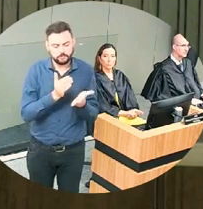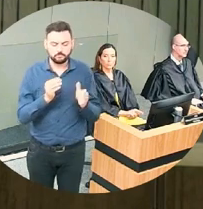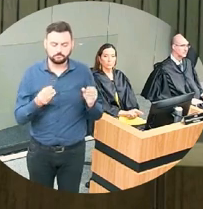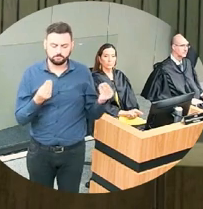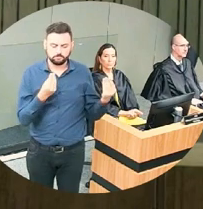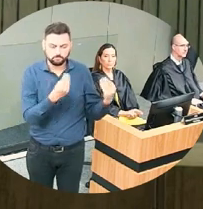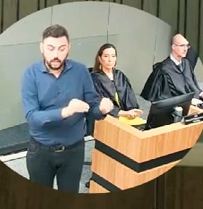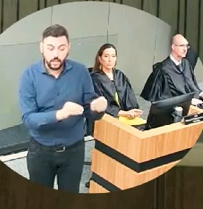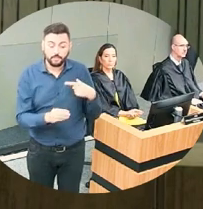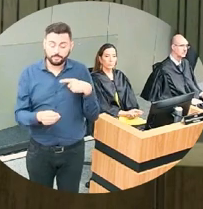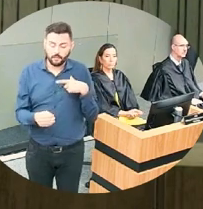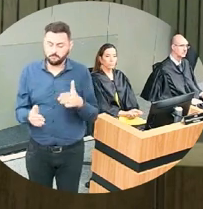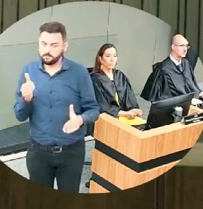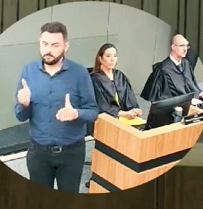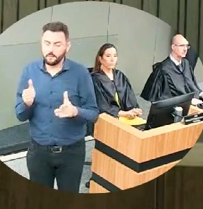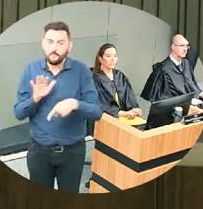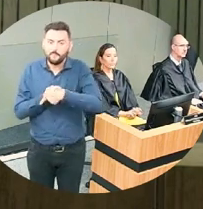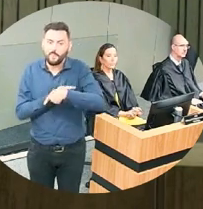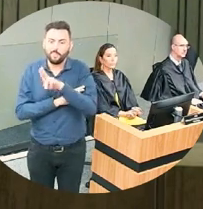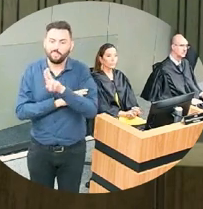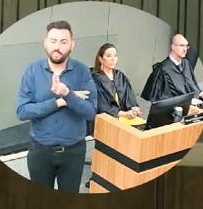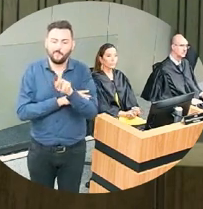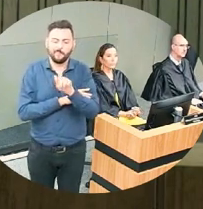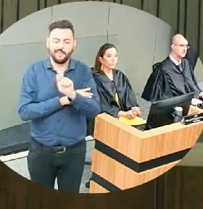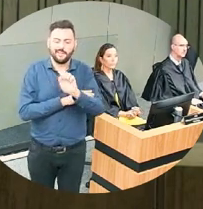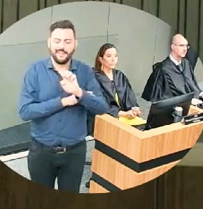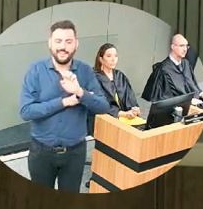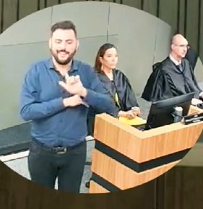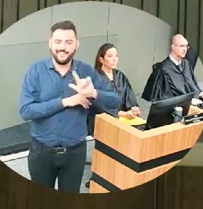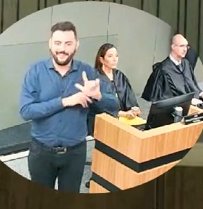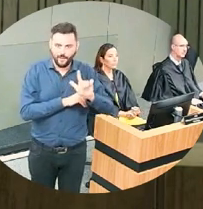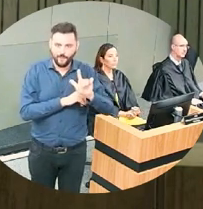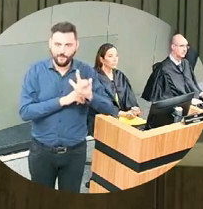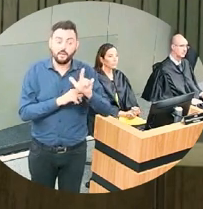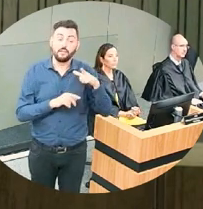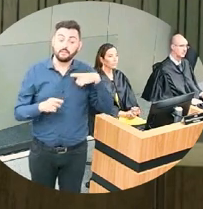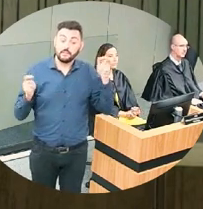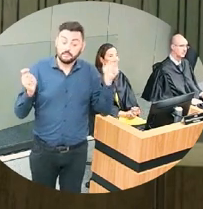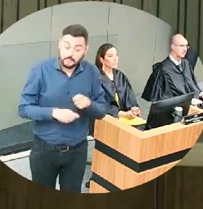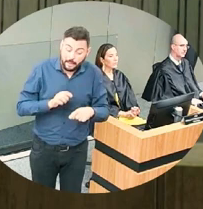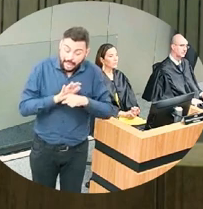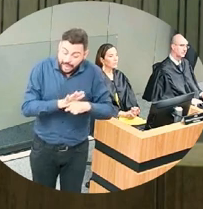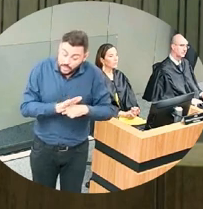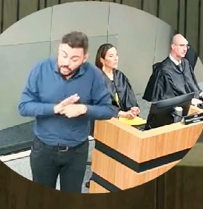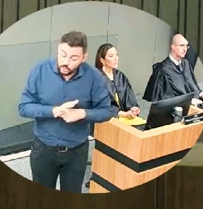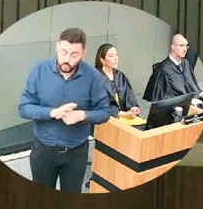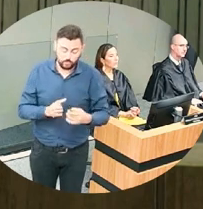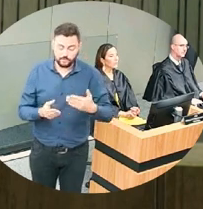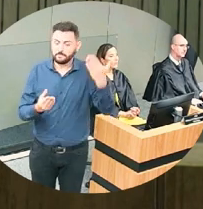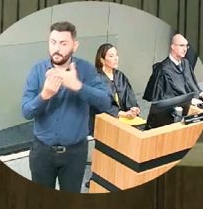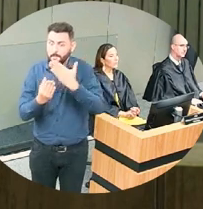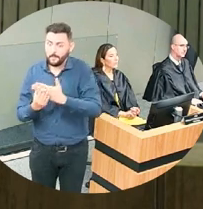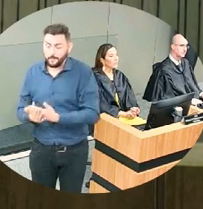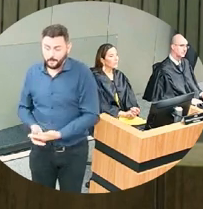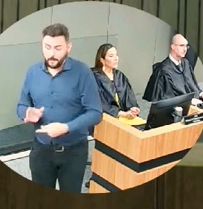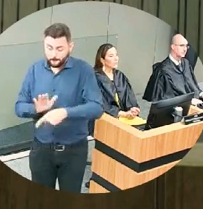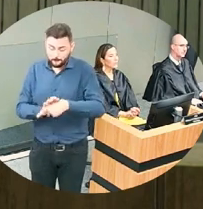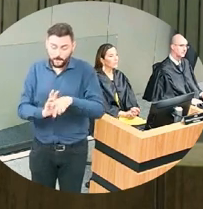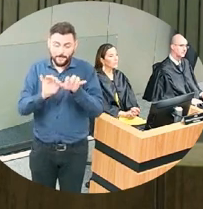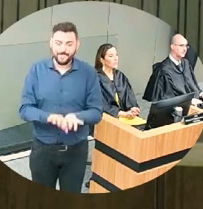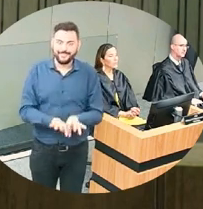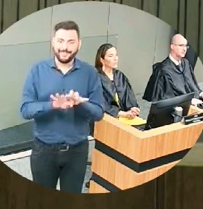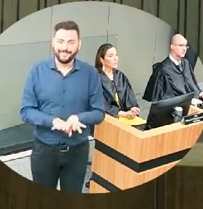implantação de um robô o Gael para automatizar automatizar rotinas relacionadas ao varas eletrônicos